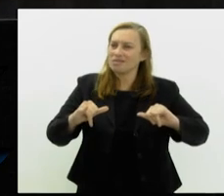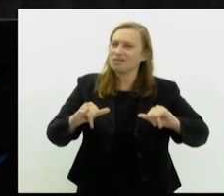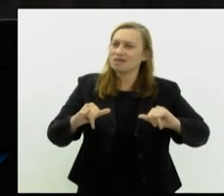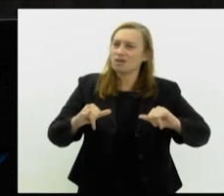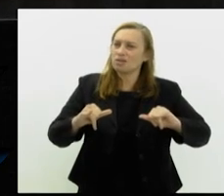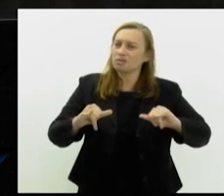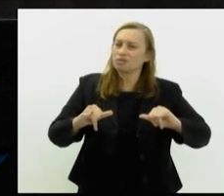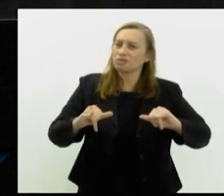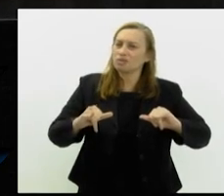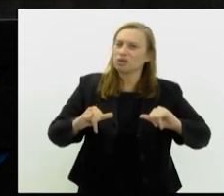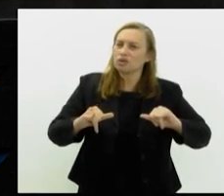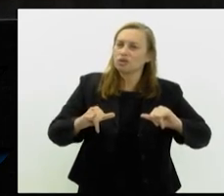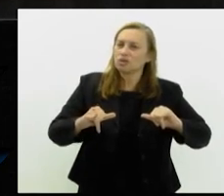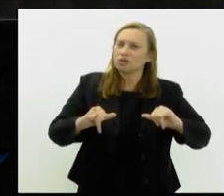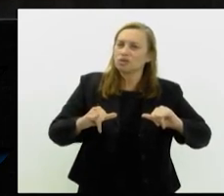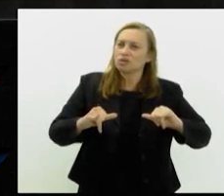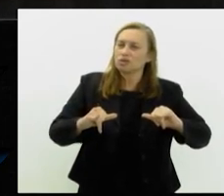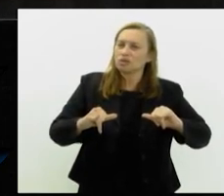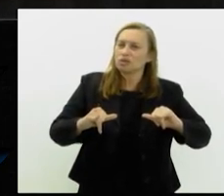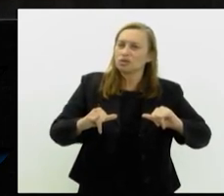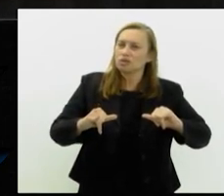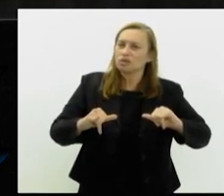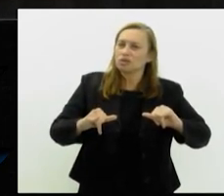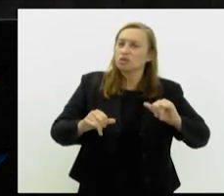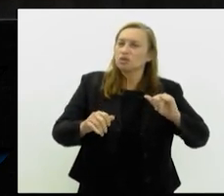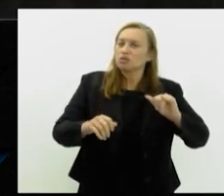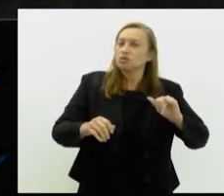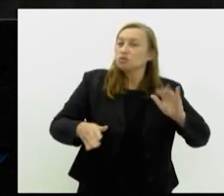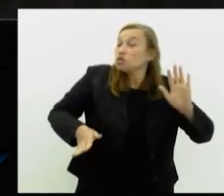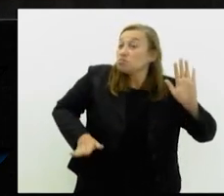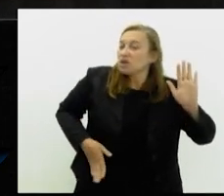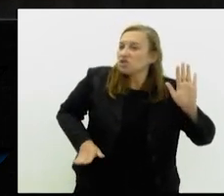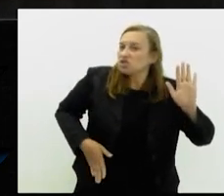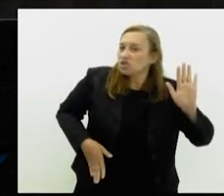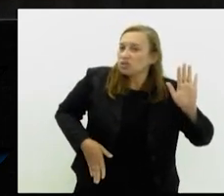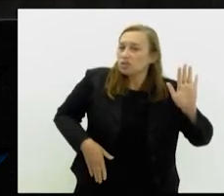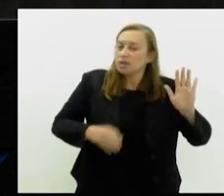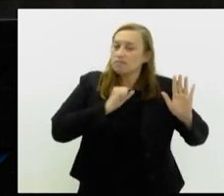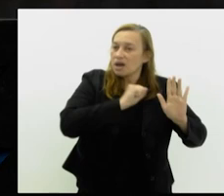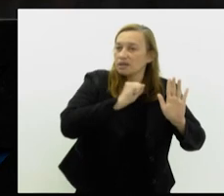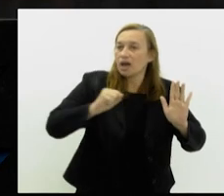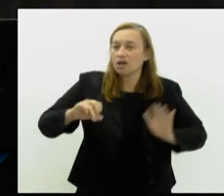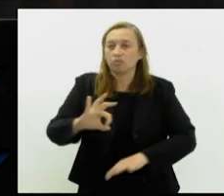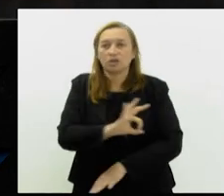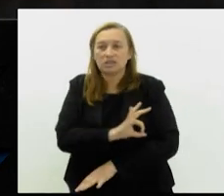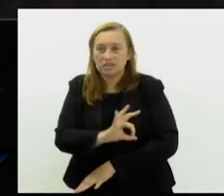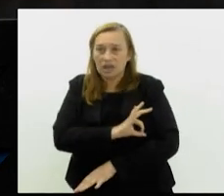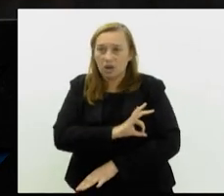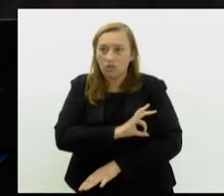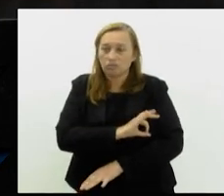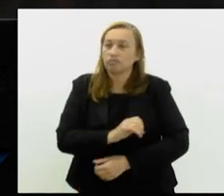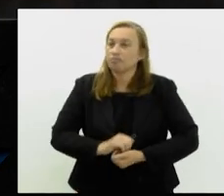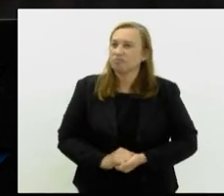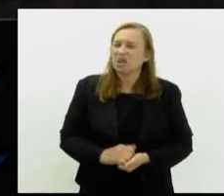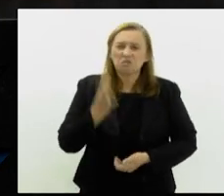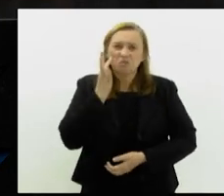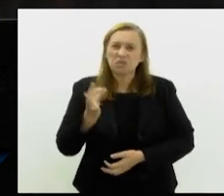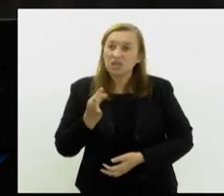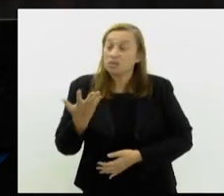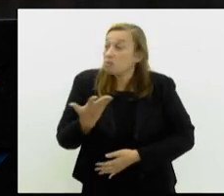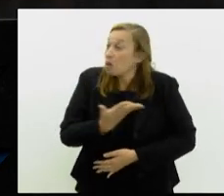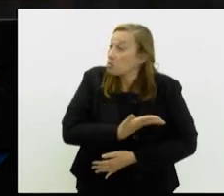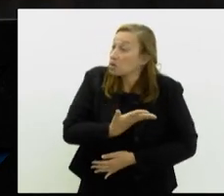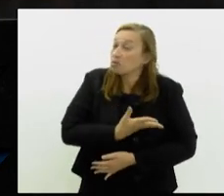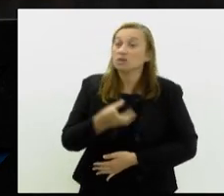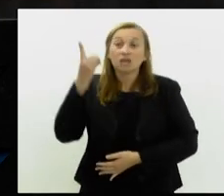informações dos assassinos e policiais esse projeto vai ser votado hoje não sei se meu querido